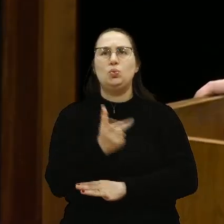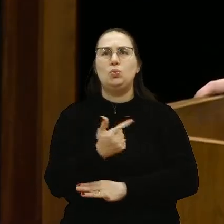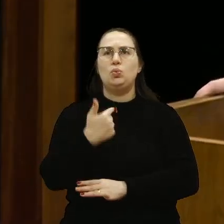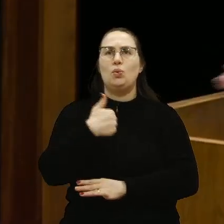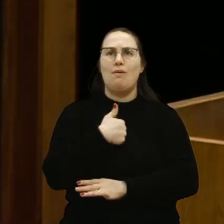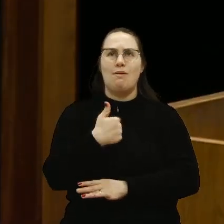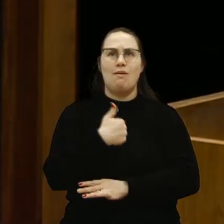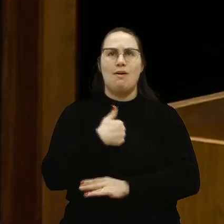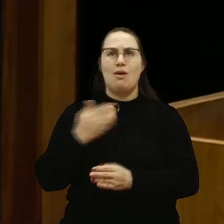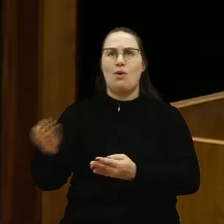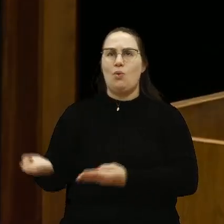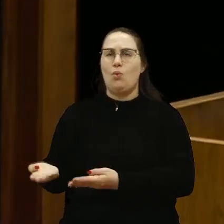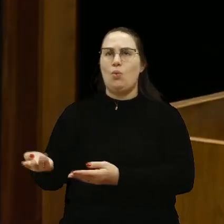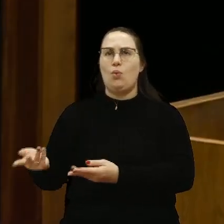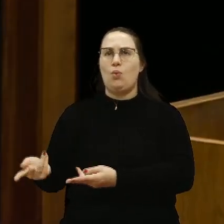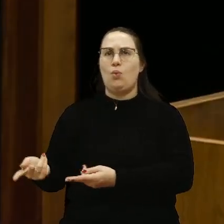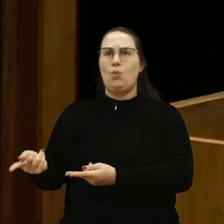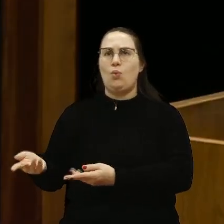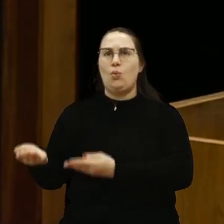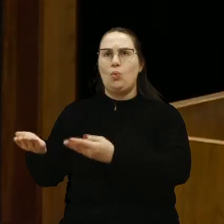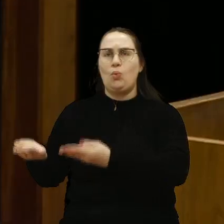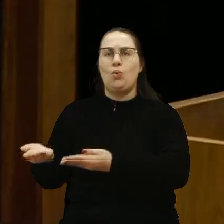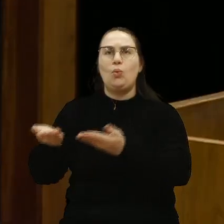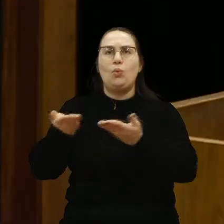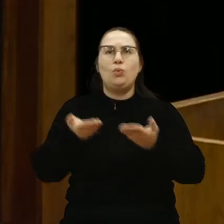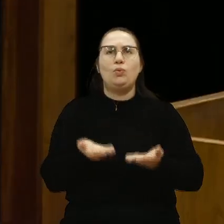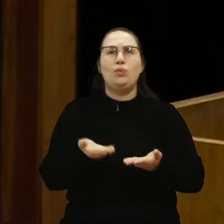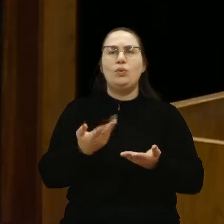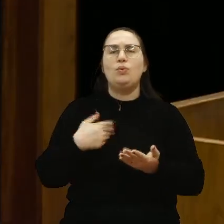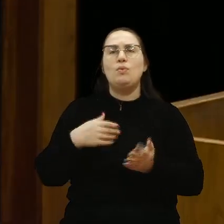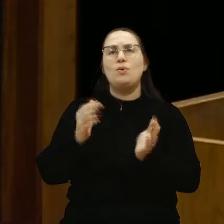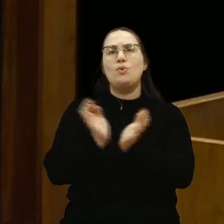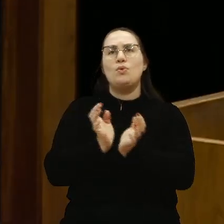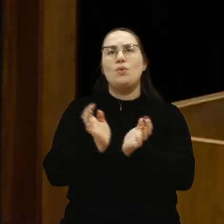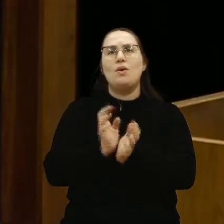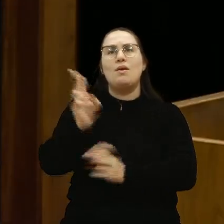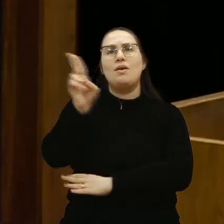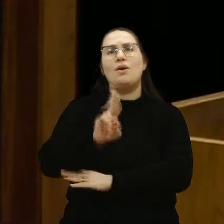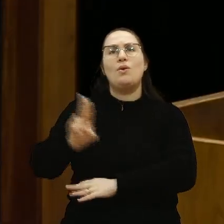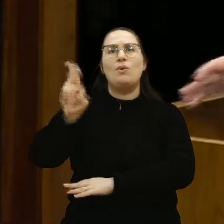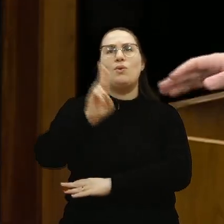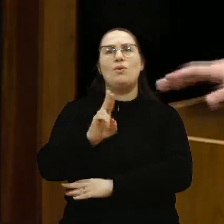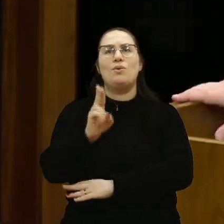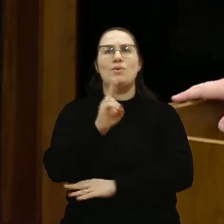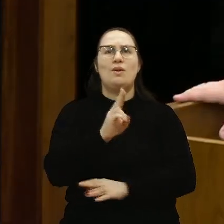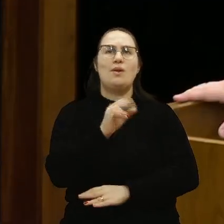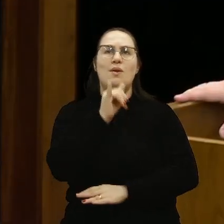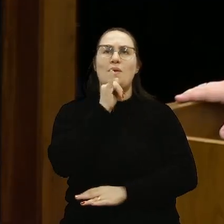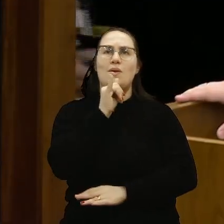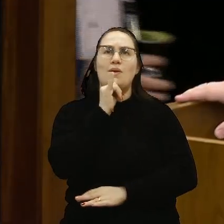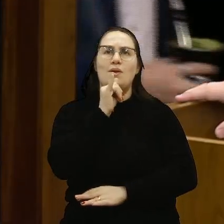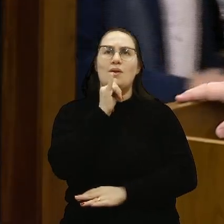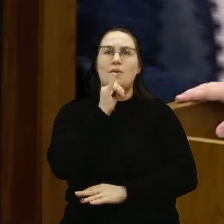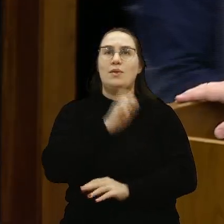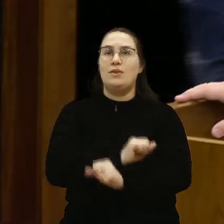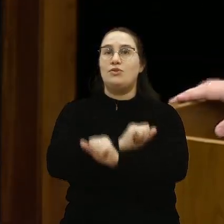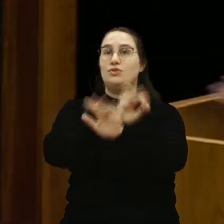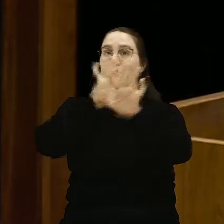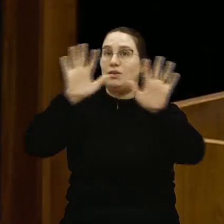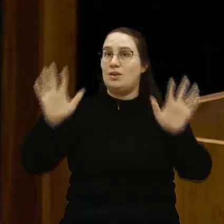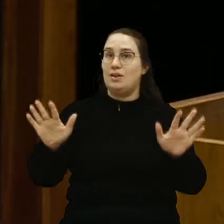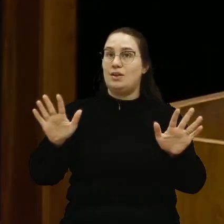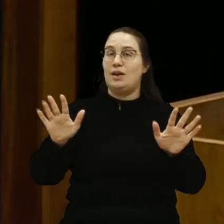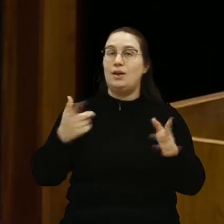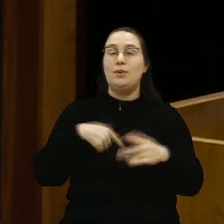eu convido os nobres colegas, e aqui utilizei um exemplo da base e um exemplo da oposição para deixar claro que